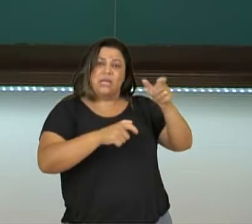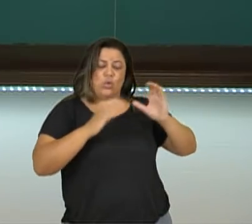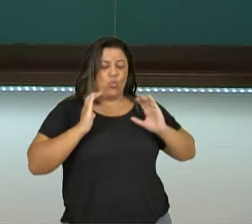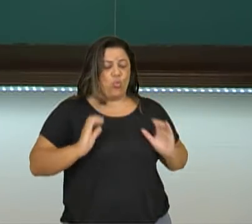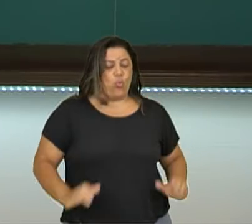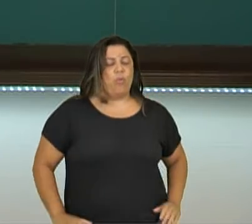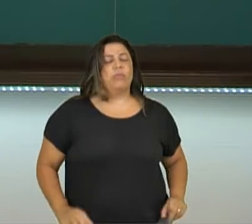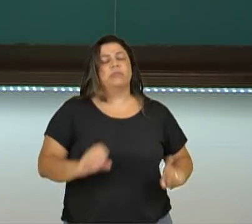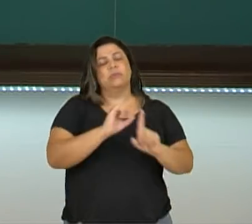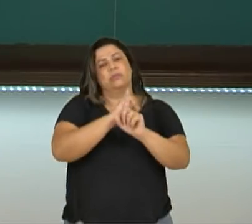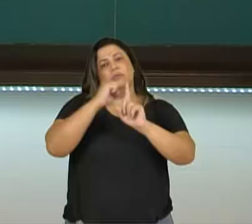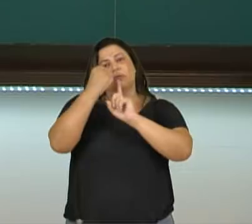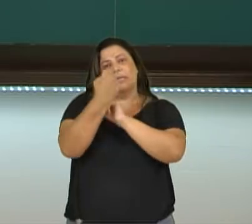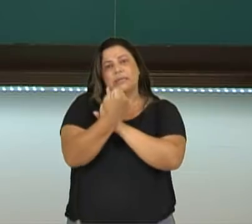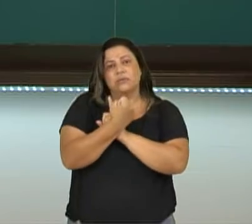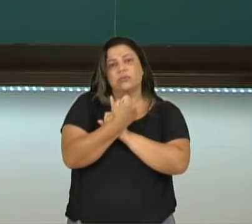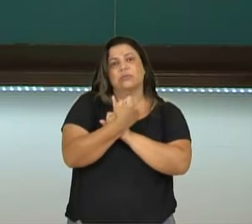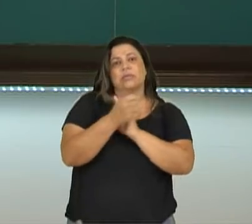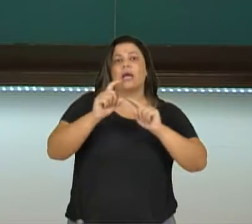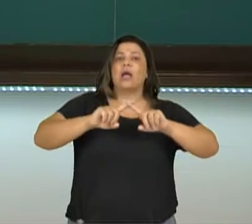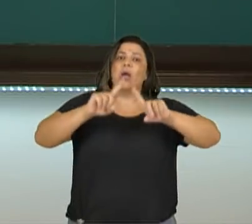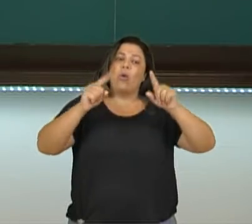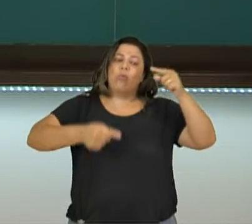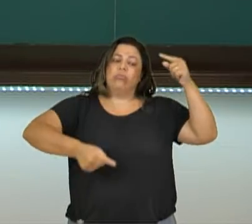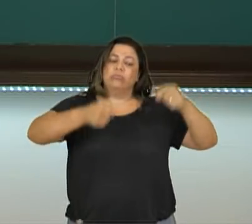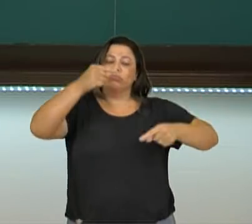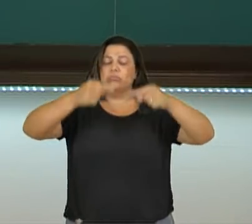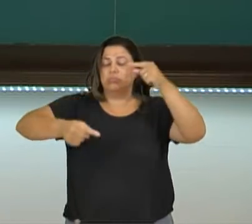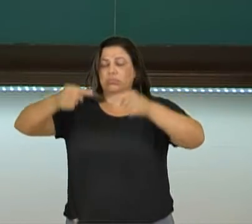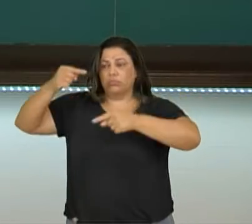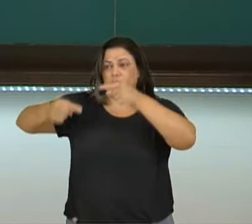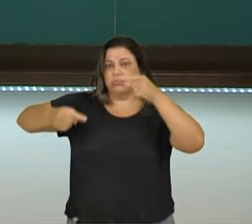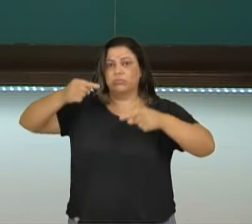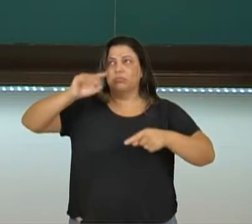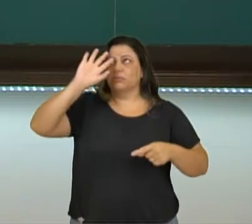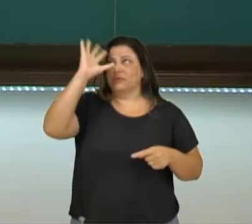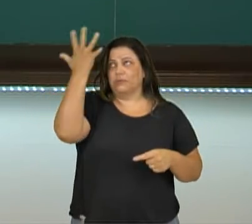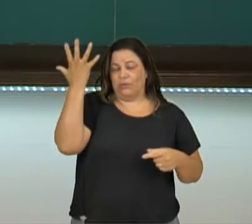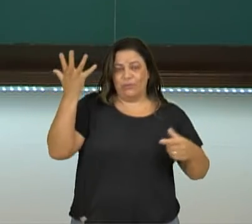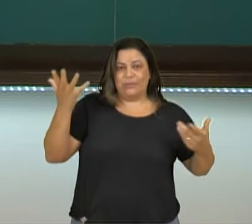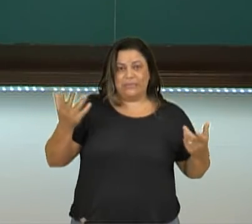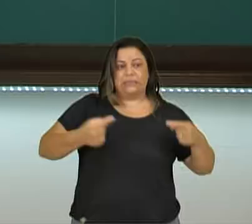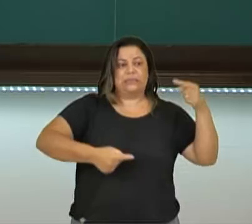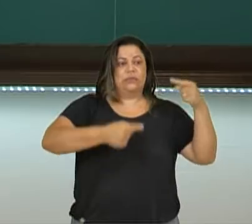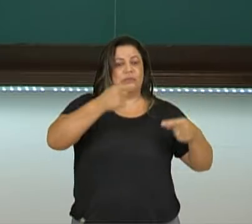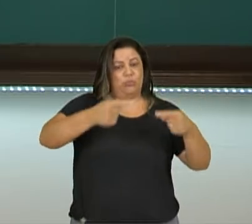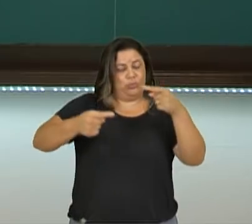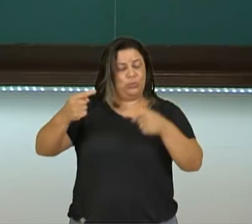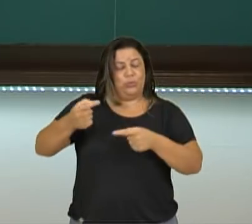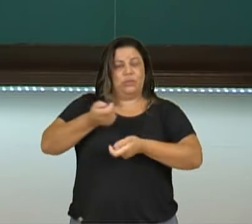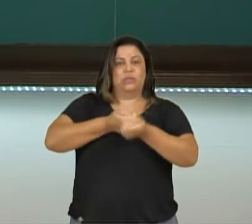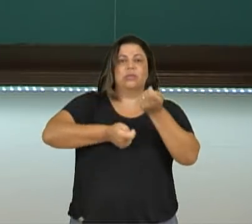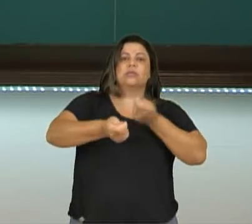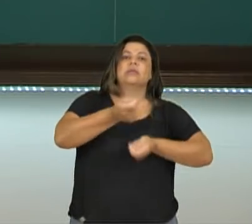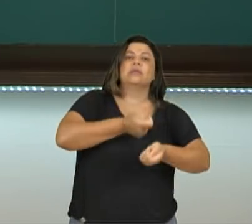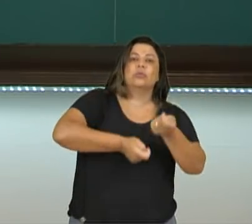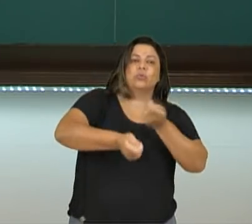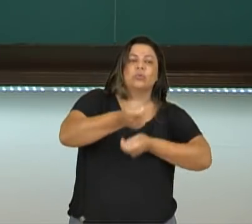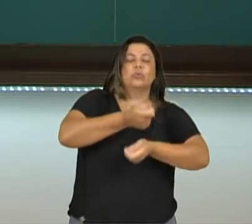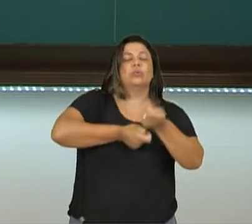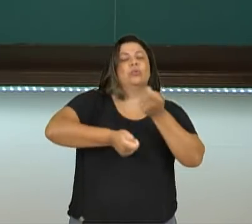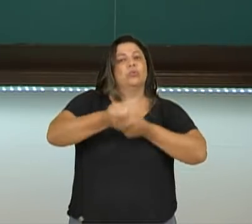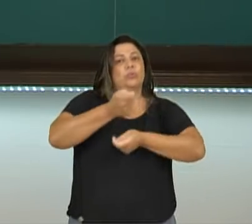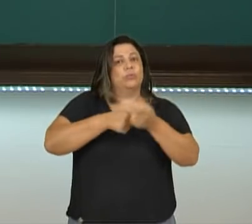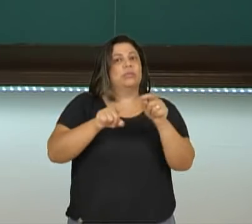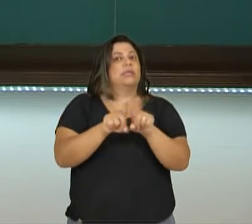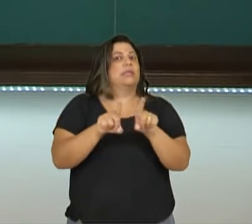na sociedade ou a uma questão política, algo que aconteceu no campo da política, da economia, né? Geralmente trata